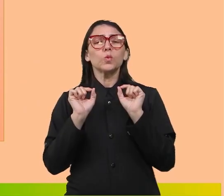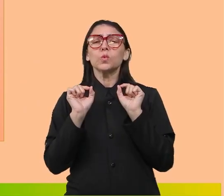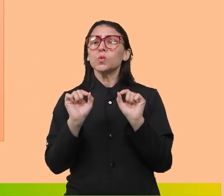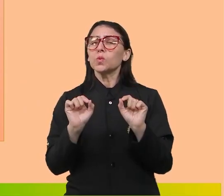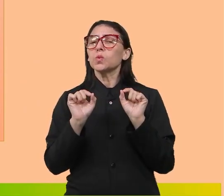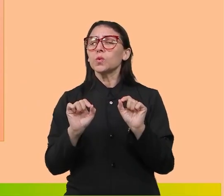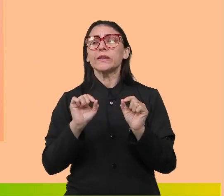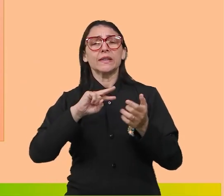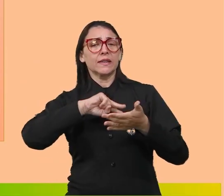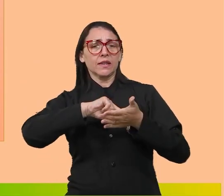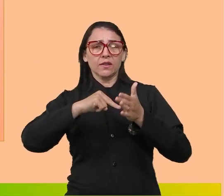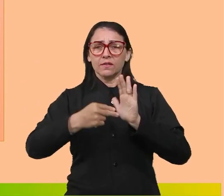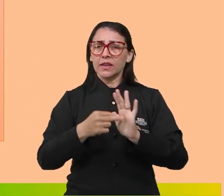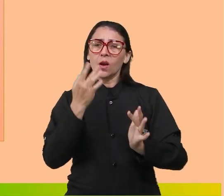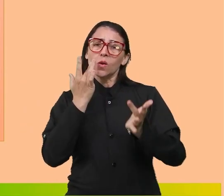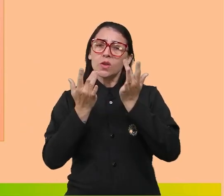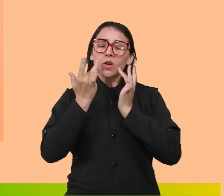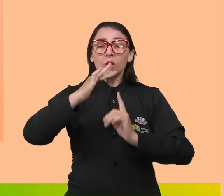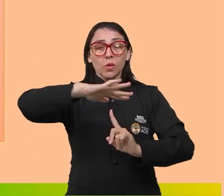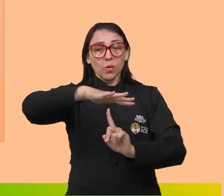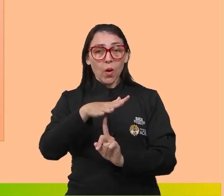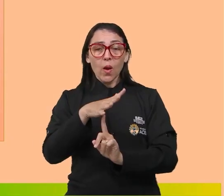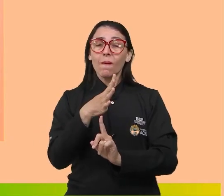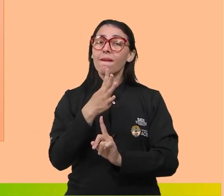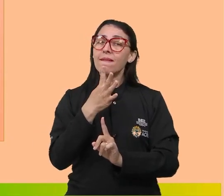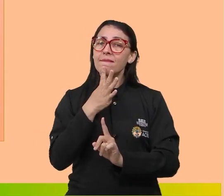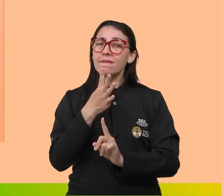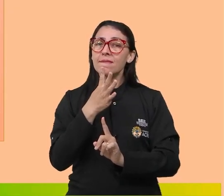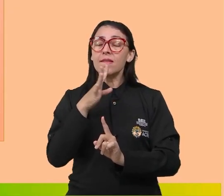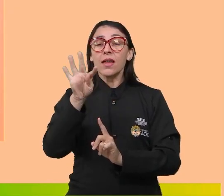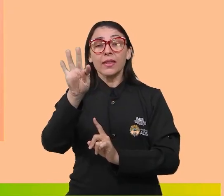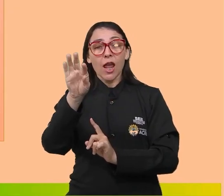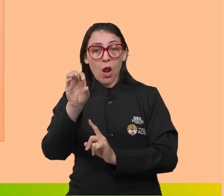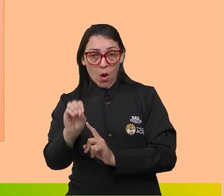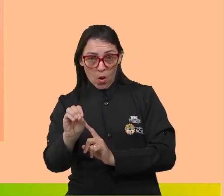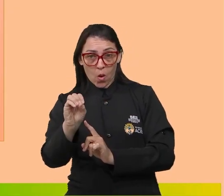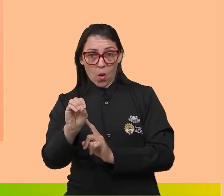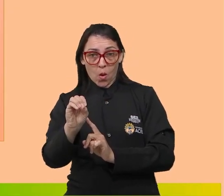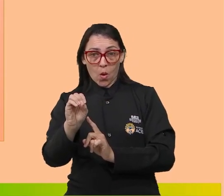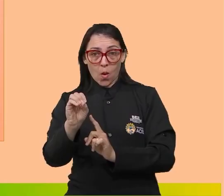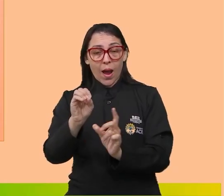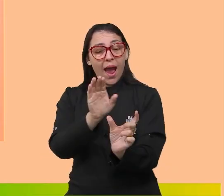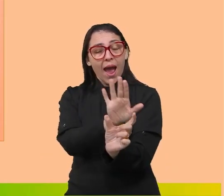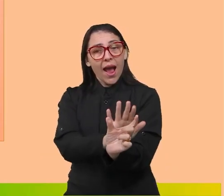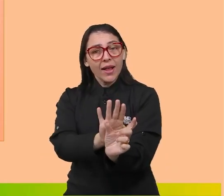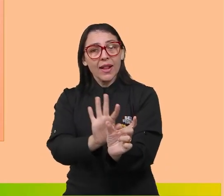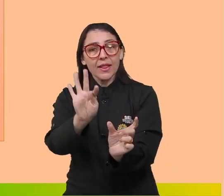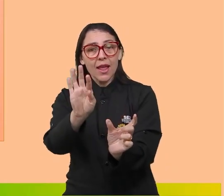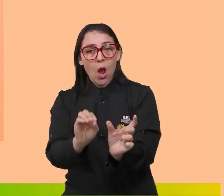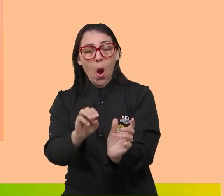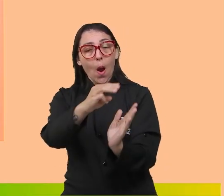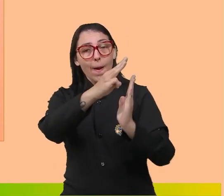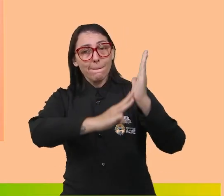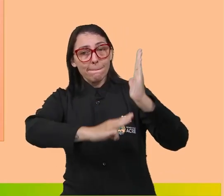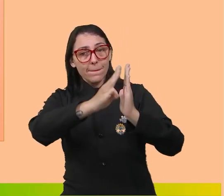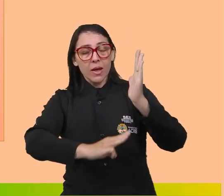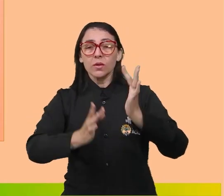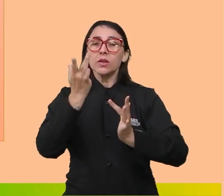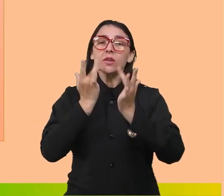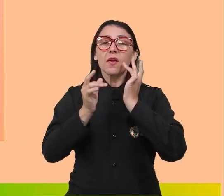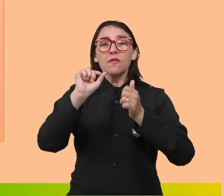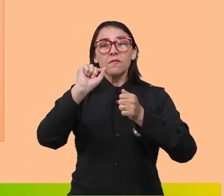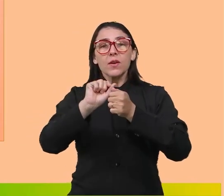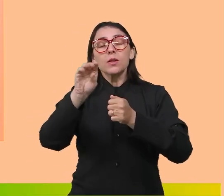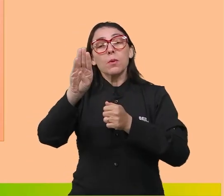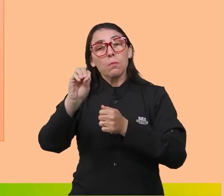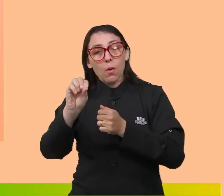que é o teatro do oprimido? Muito conhecido como TO, a sigla TO, é um método teatral criado por